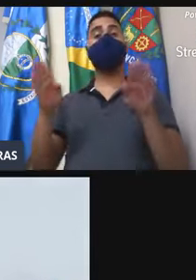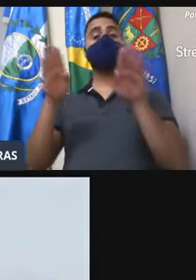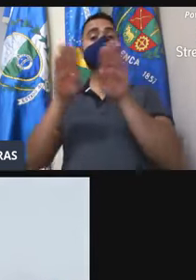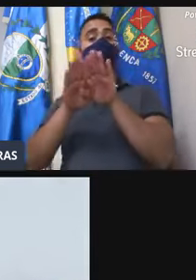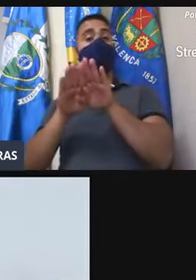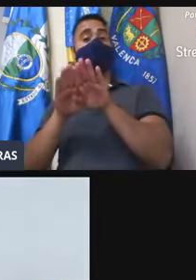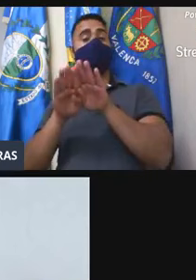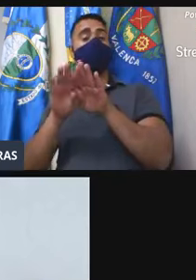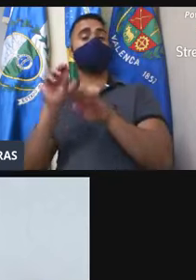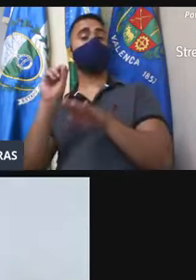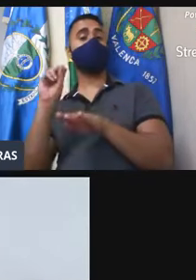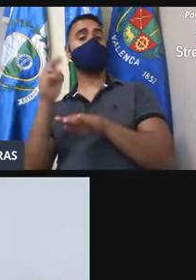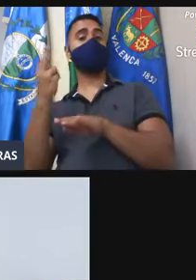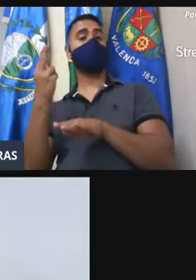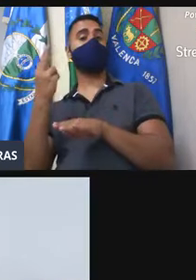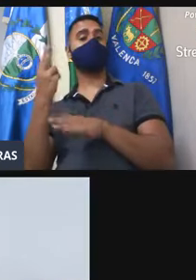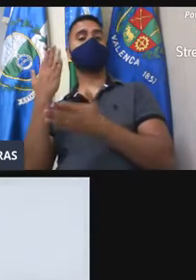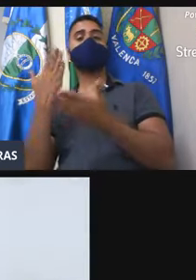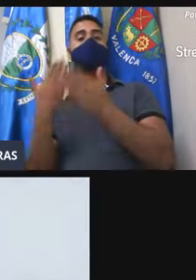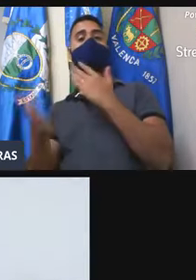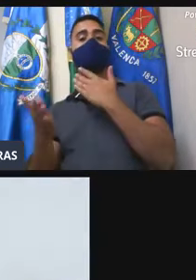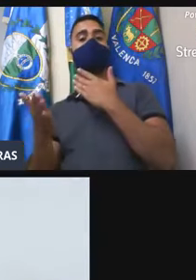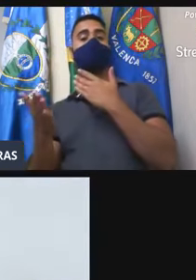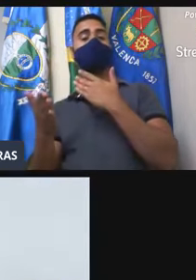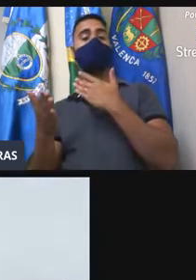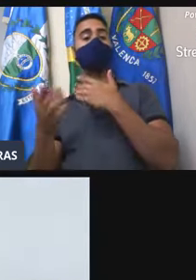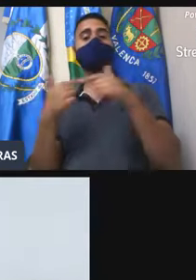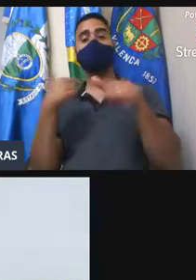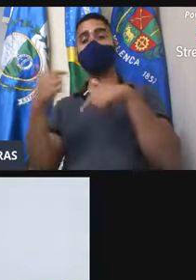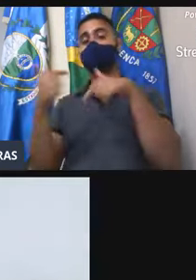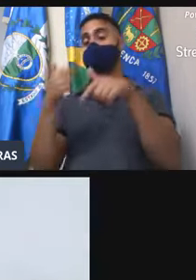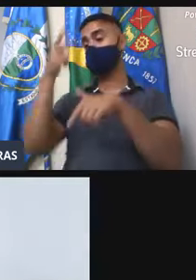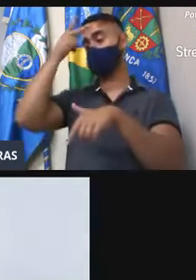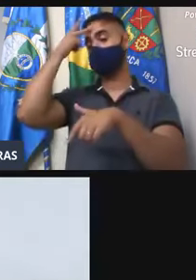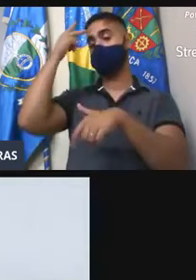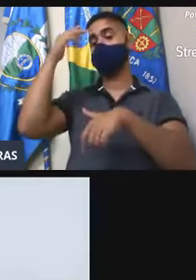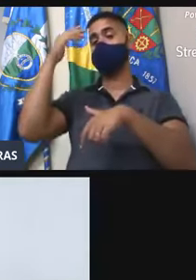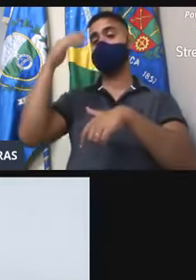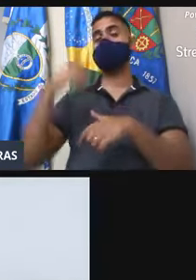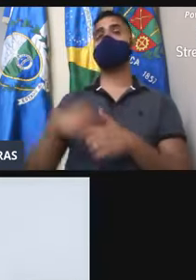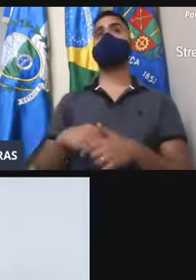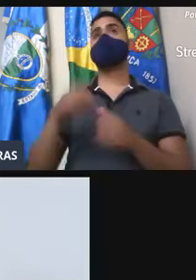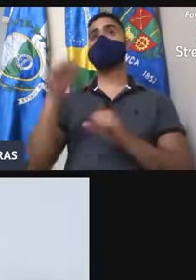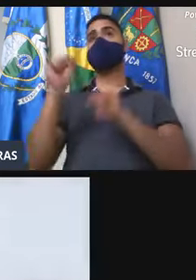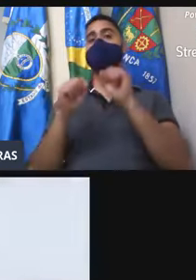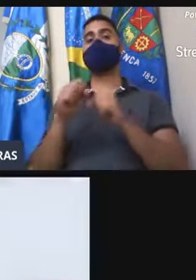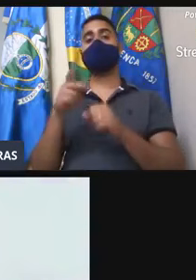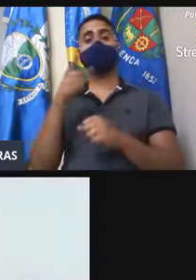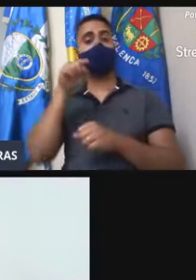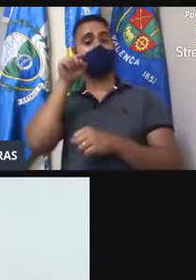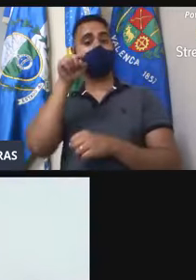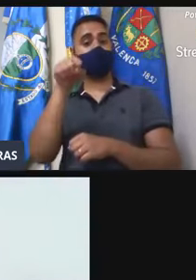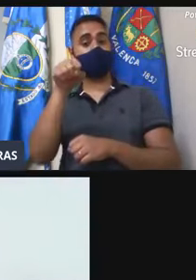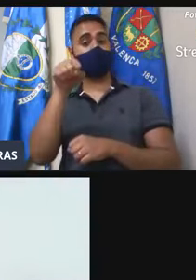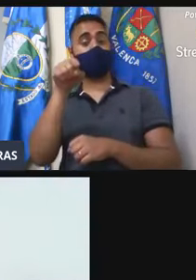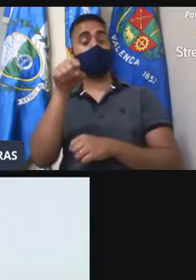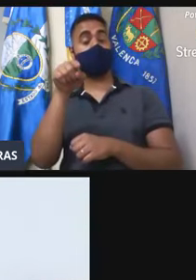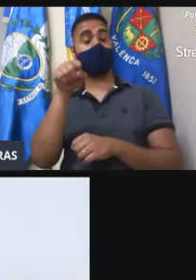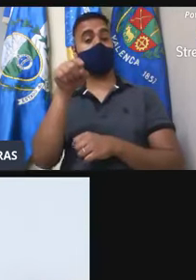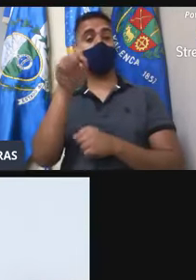ou a perda dos empregos das pessoas que estão ali. Queria falar para você, meu amigo que é da